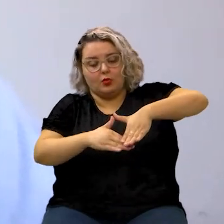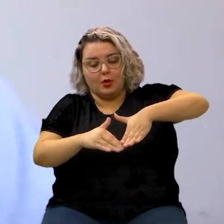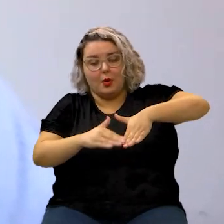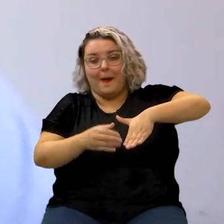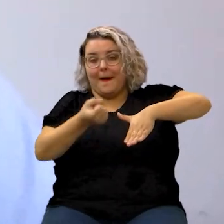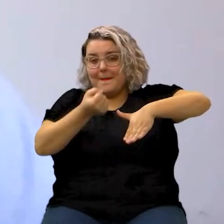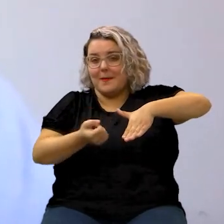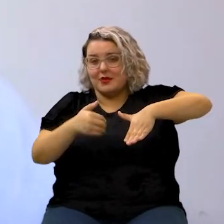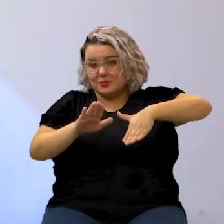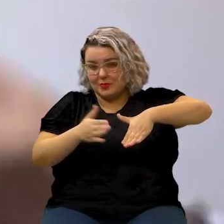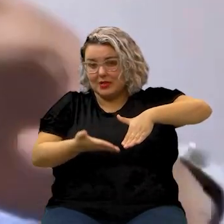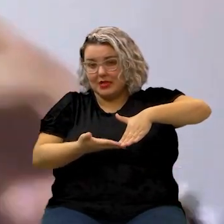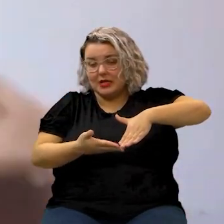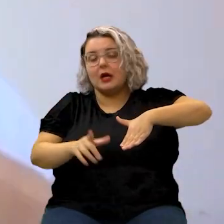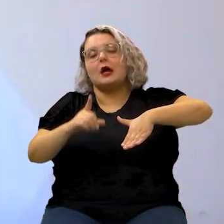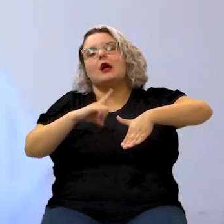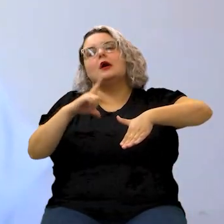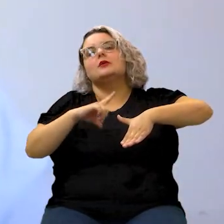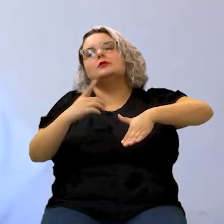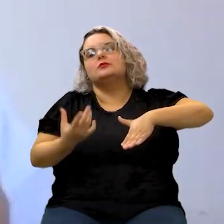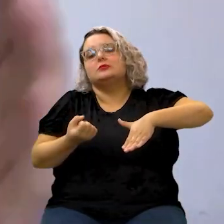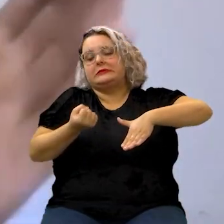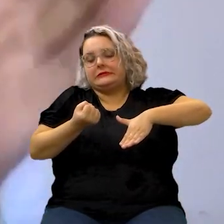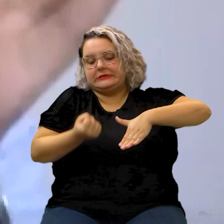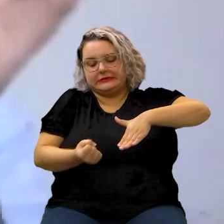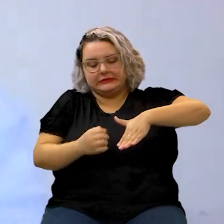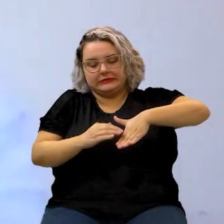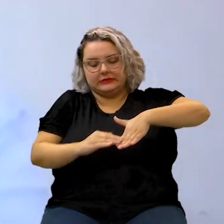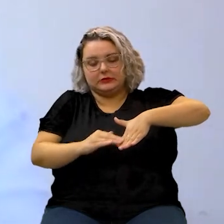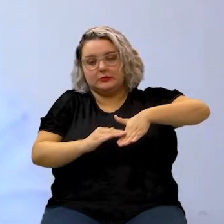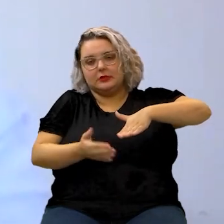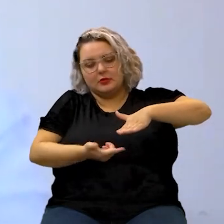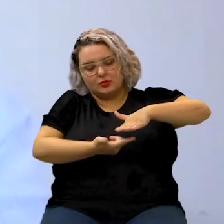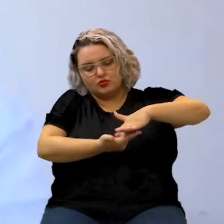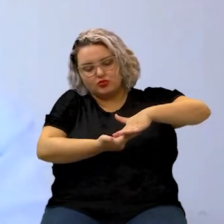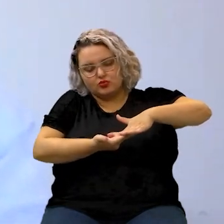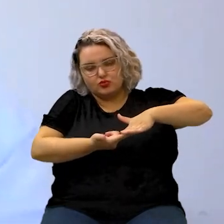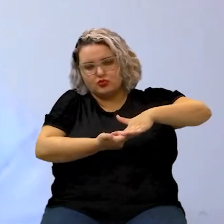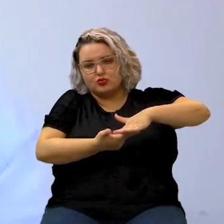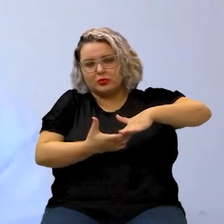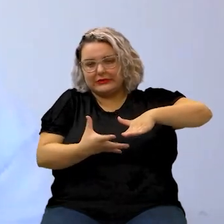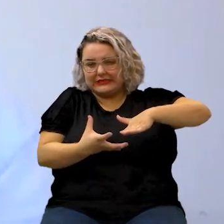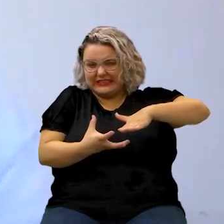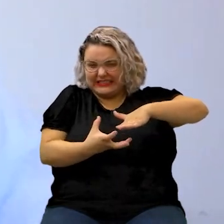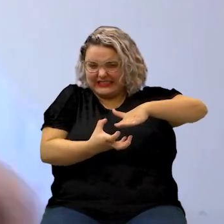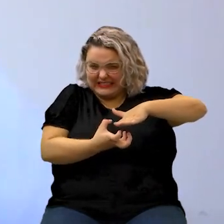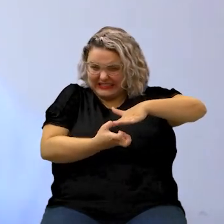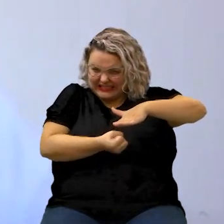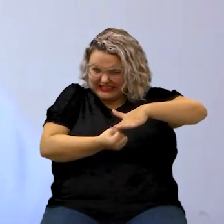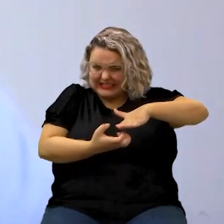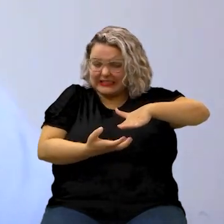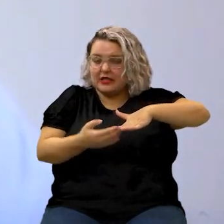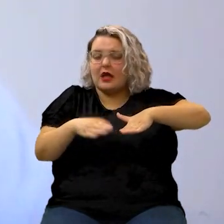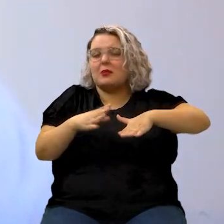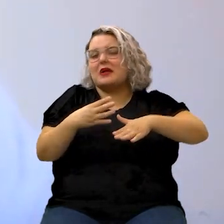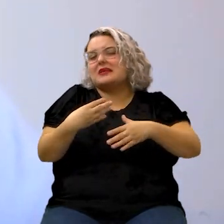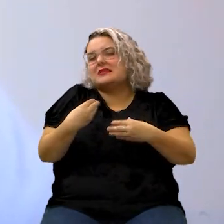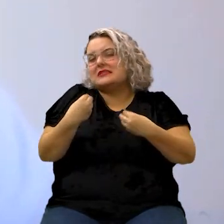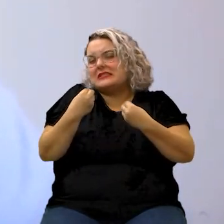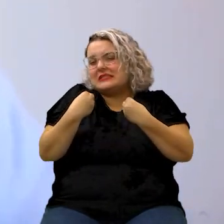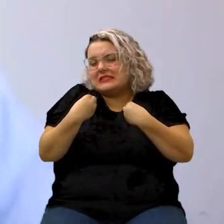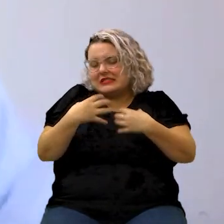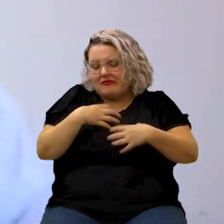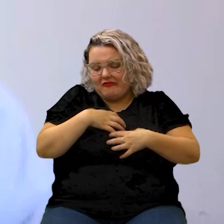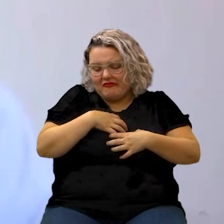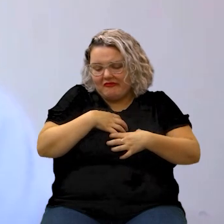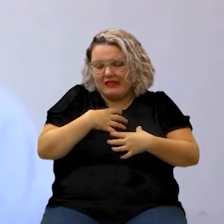da frente? Acaba tendo uma sobrecarga, acaba com que essa região está sendo mais apertada e ela acaba ficando mais